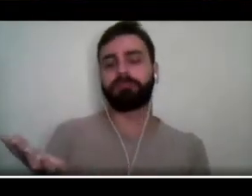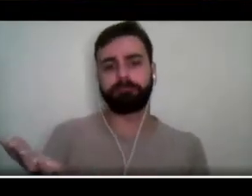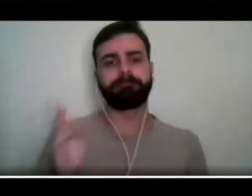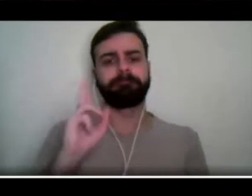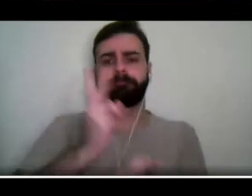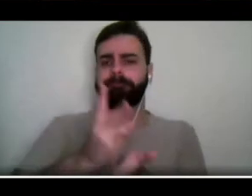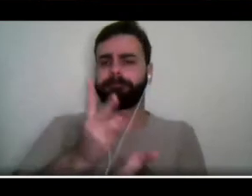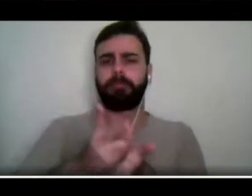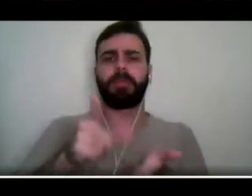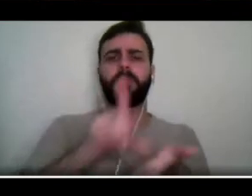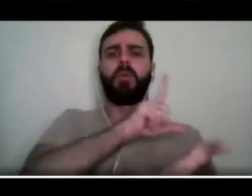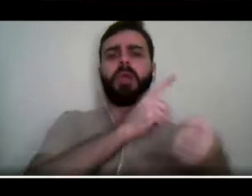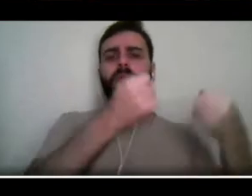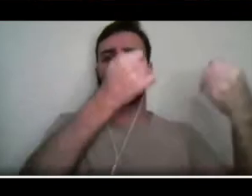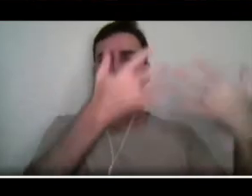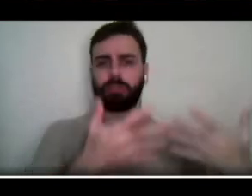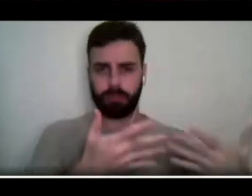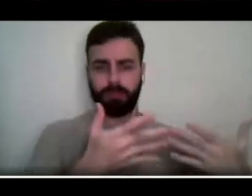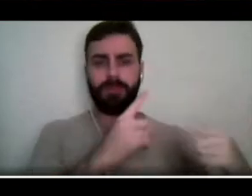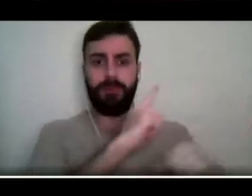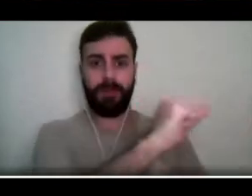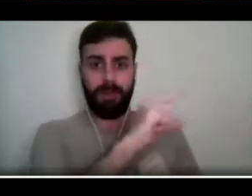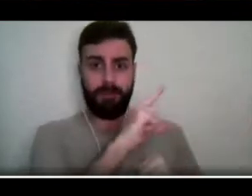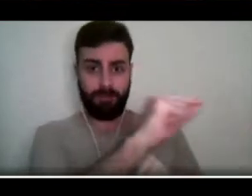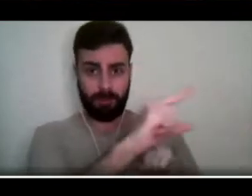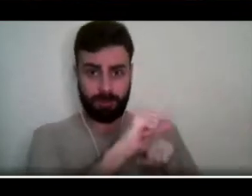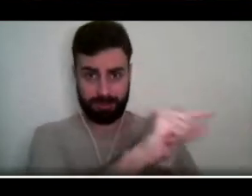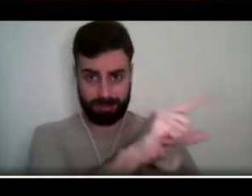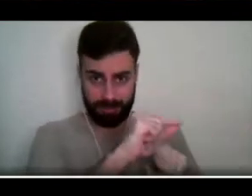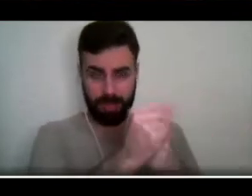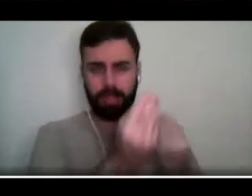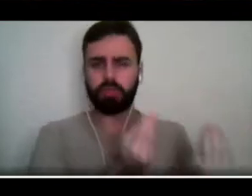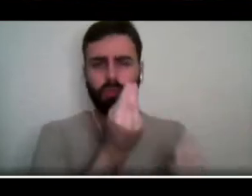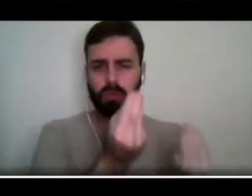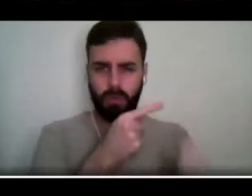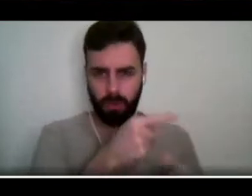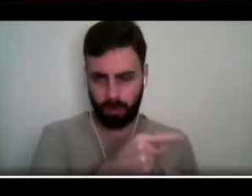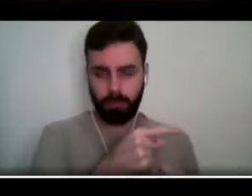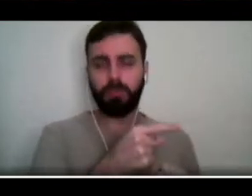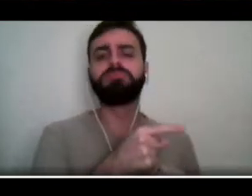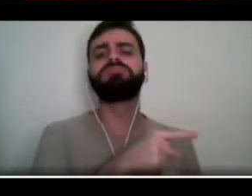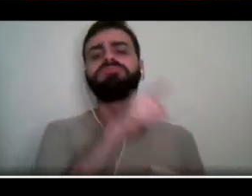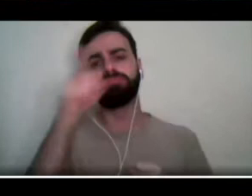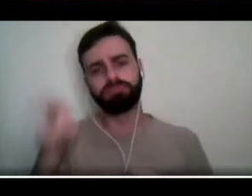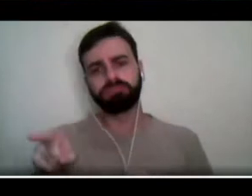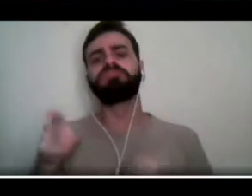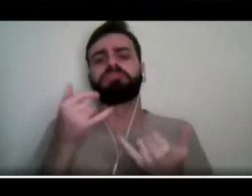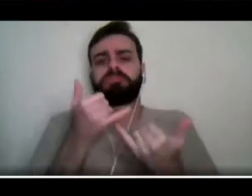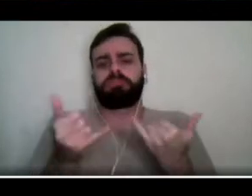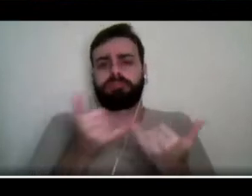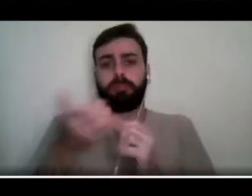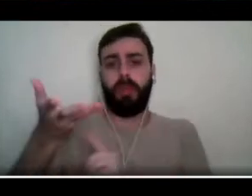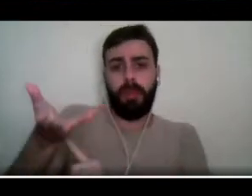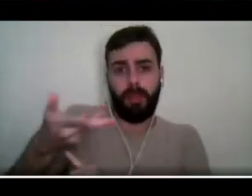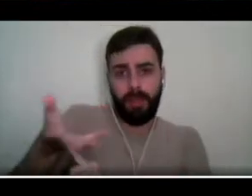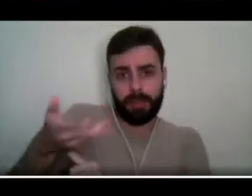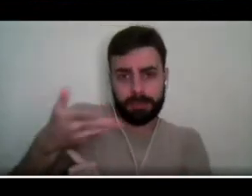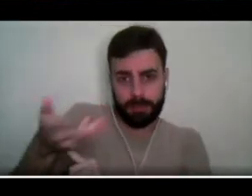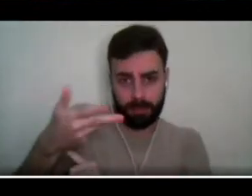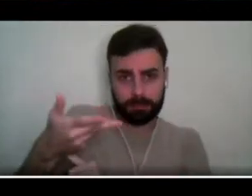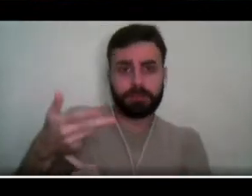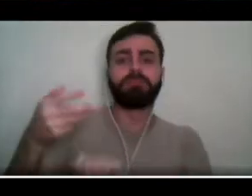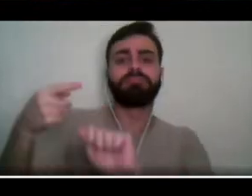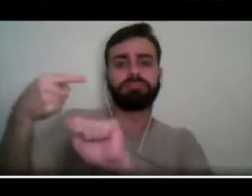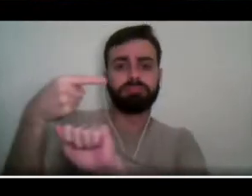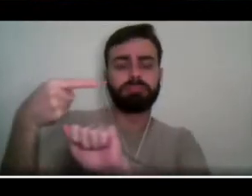foi discutido lá em cima para o vetor velocidade, né? O vetor aceleração, então, é